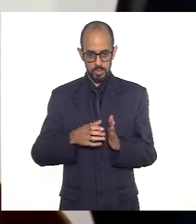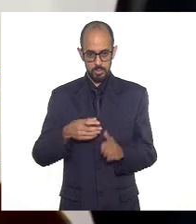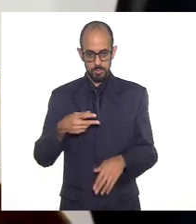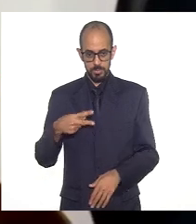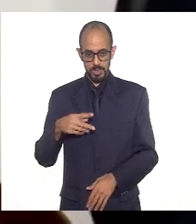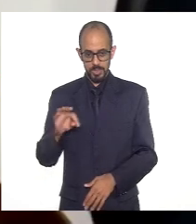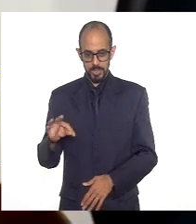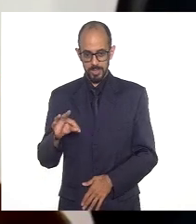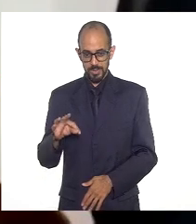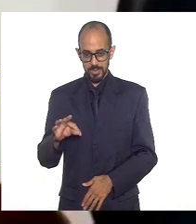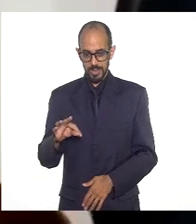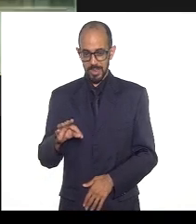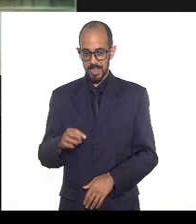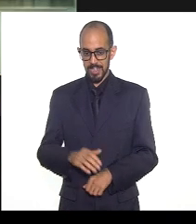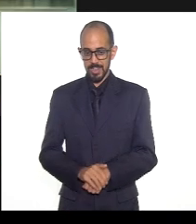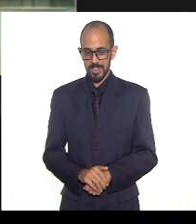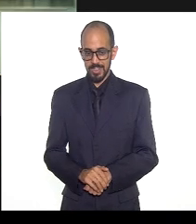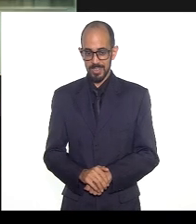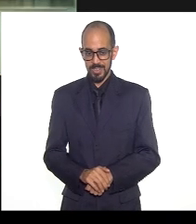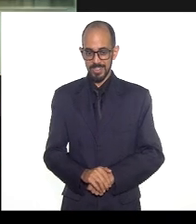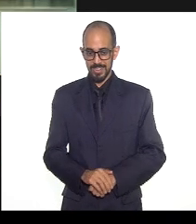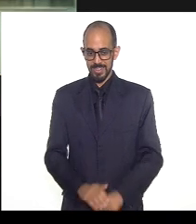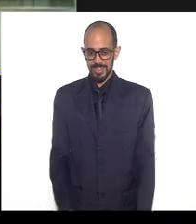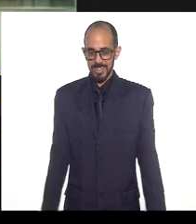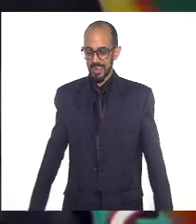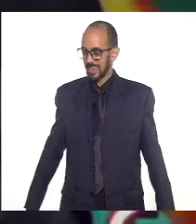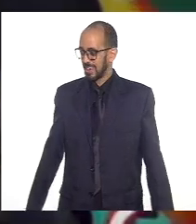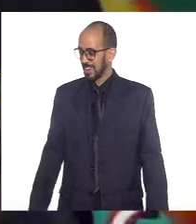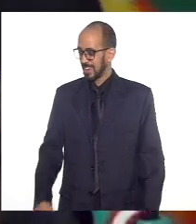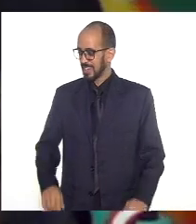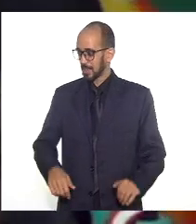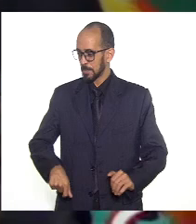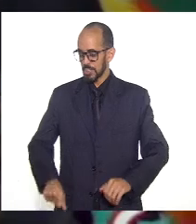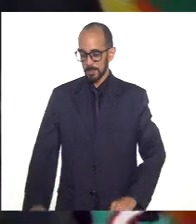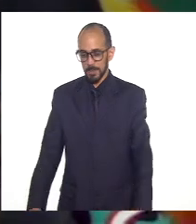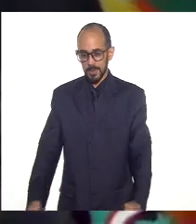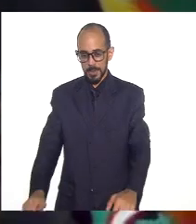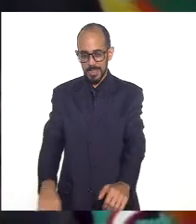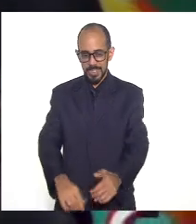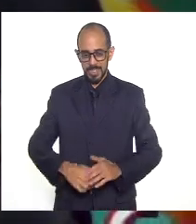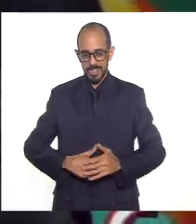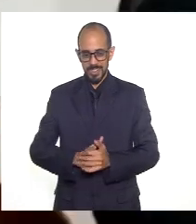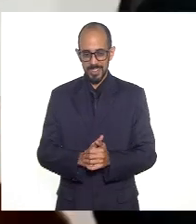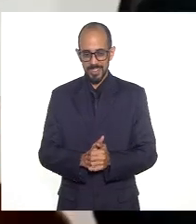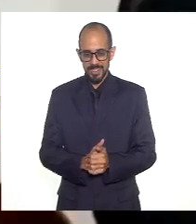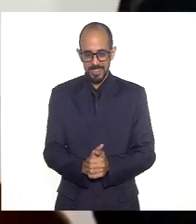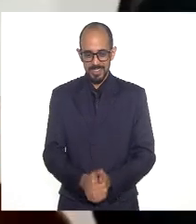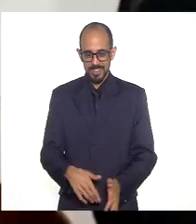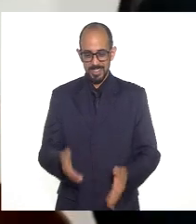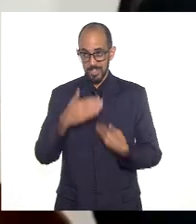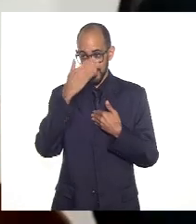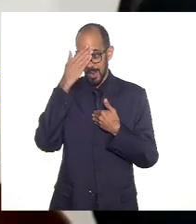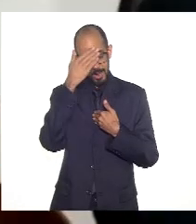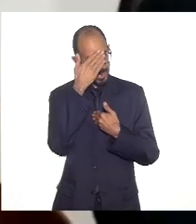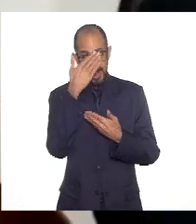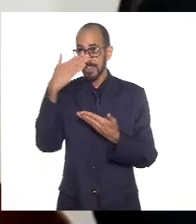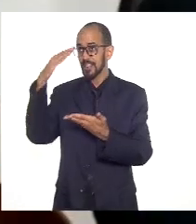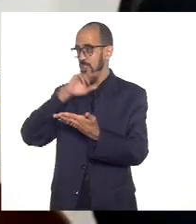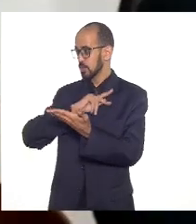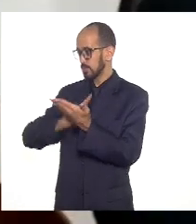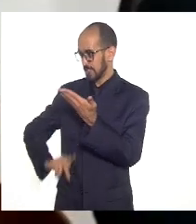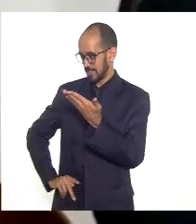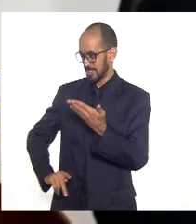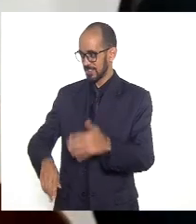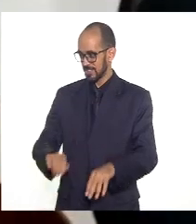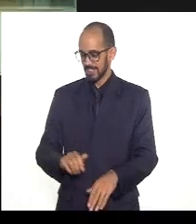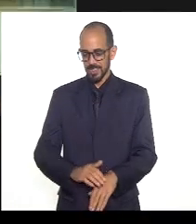contribuindo com o Novo, viu, Adriana? Maravilha, presidente. Isso é o ideal. Então, vamos... Só agradeço. Vamos fazer subemenda,